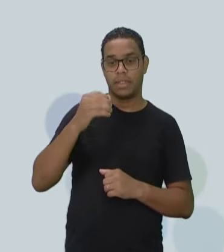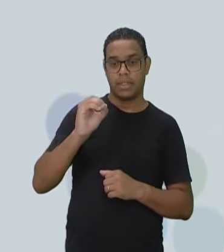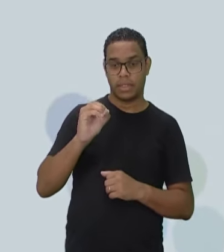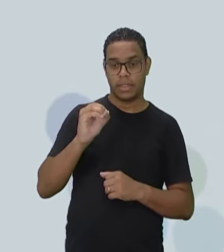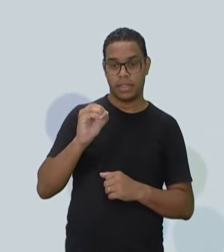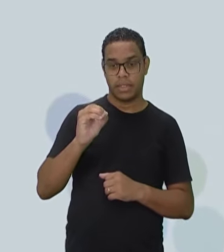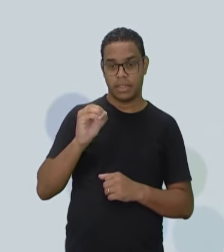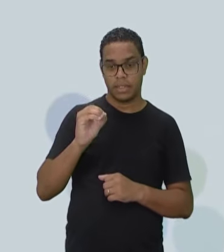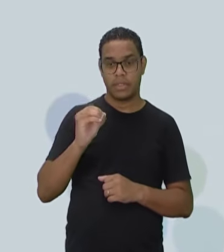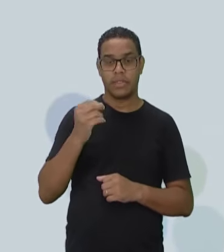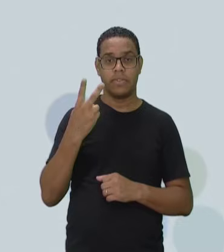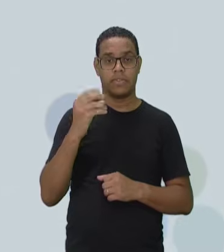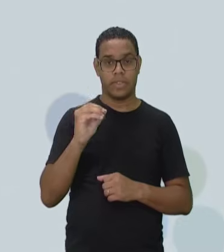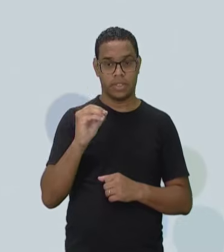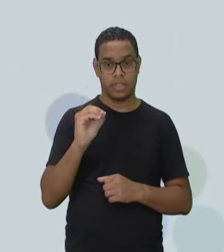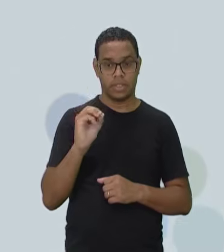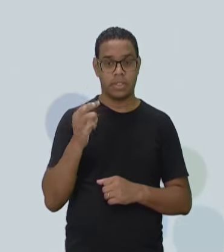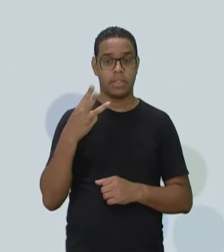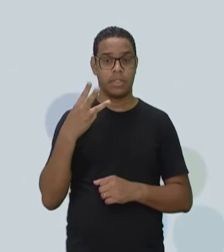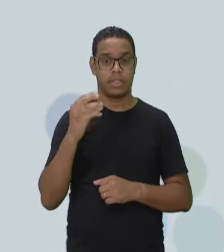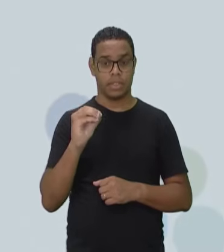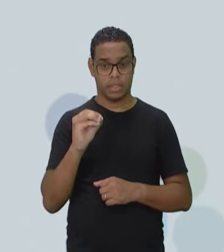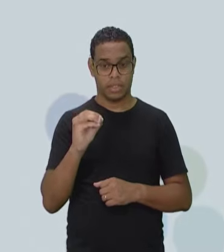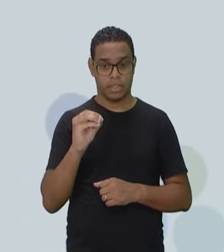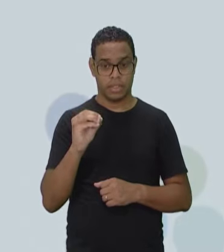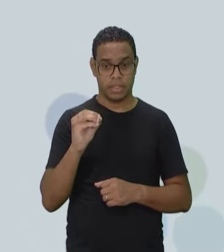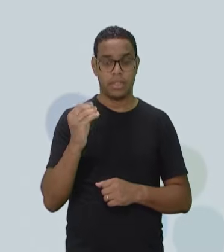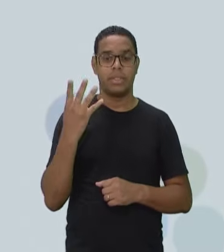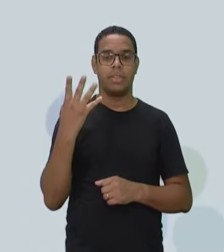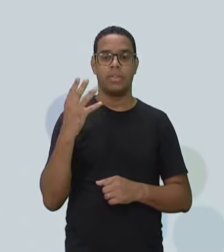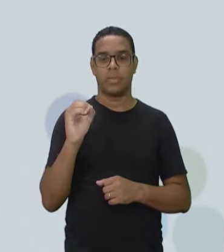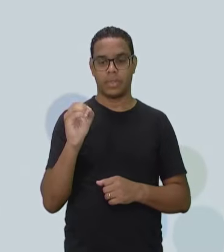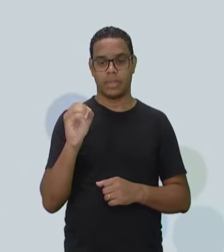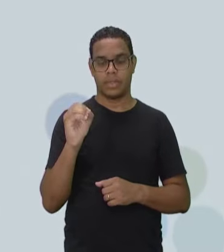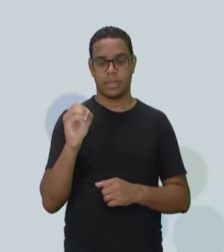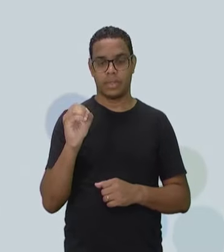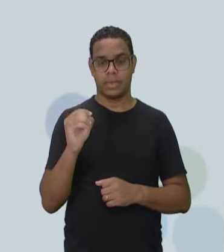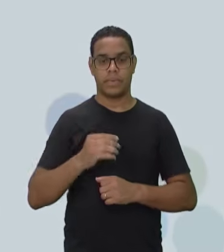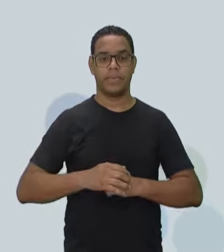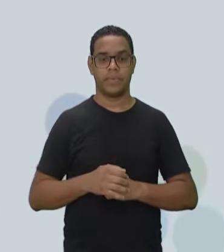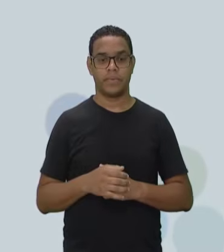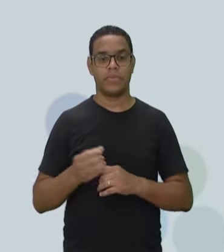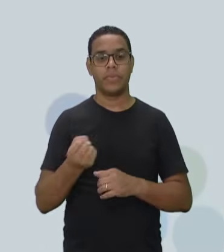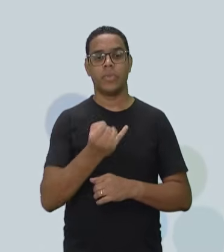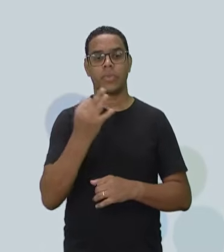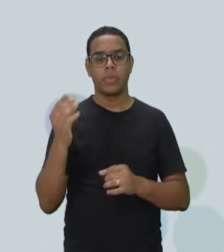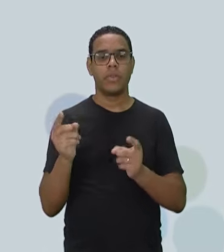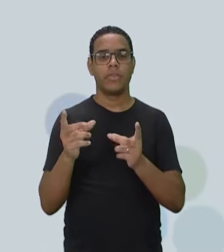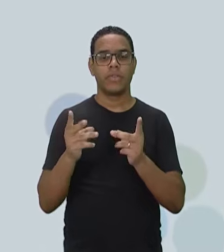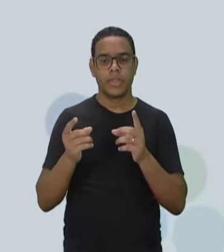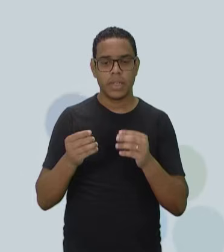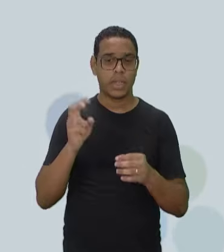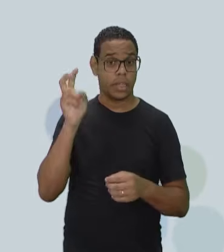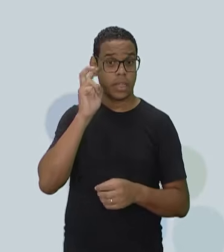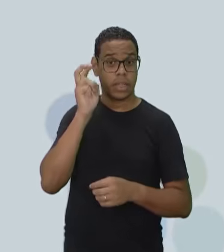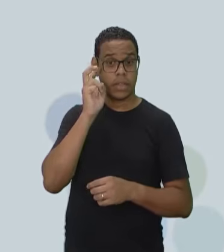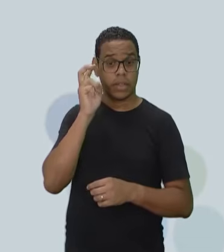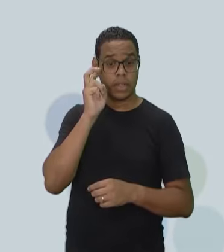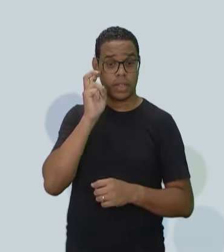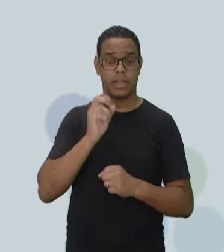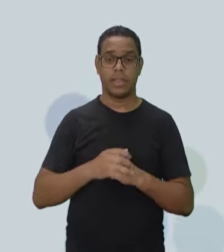10, 20, 30, 40. Quantos bombons foram vendidos na